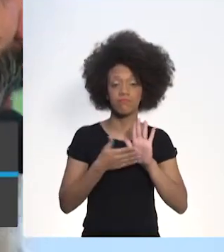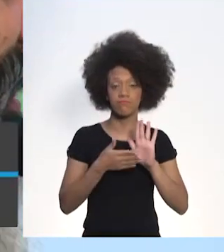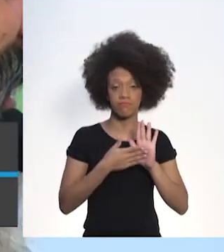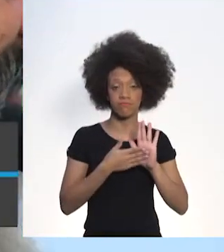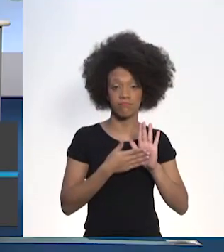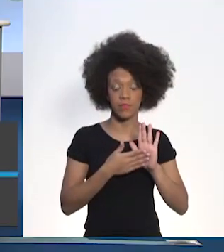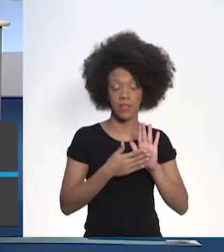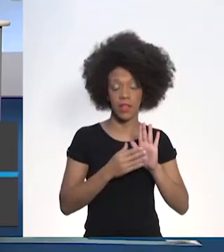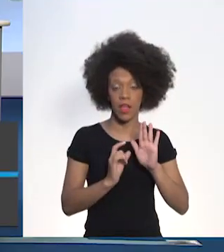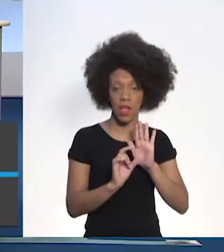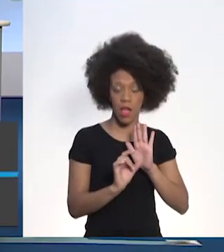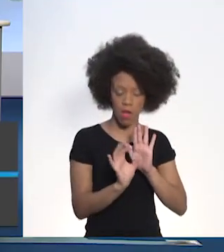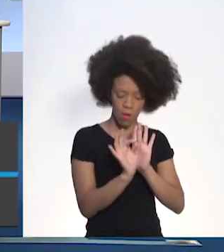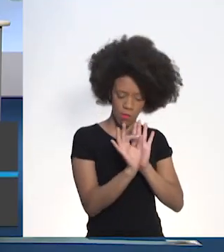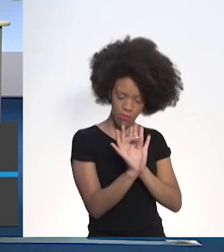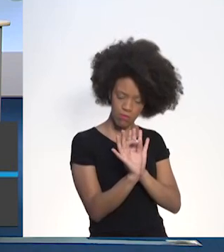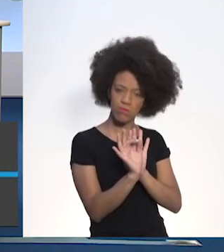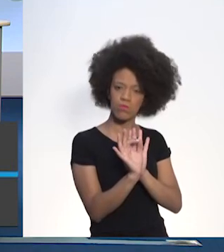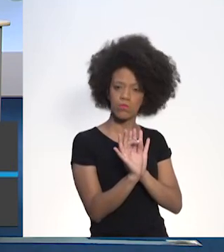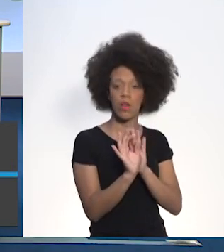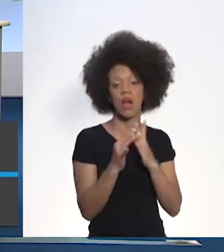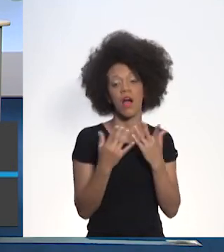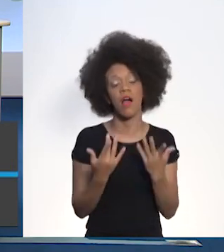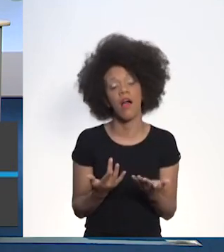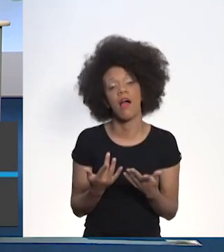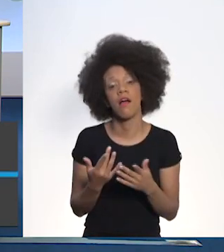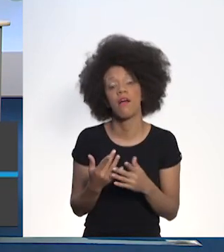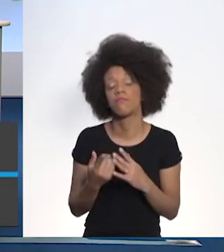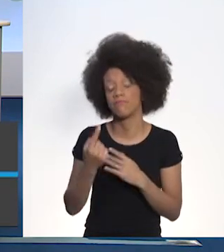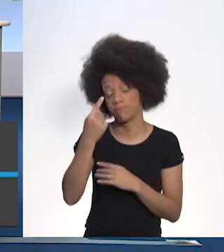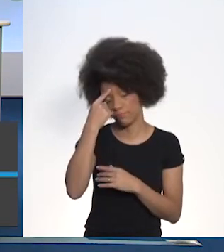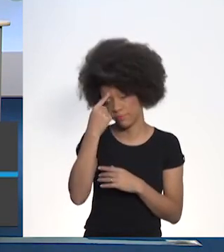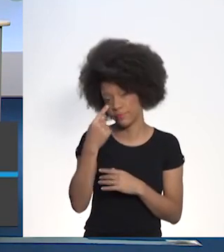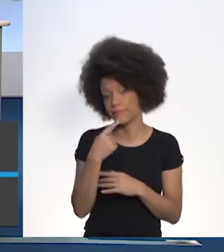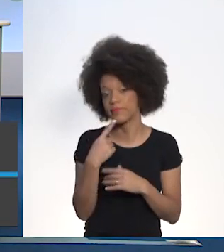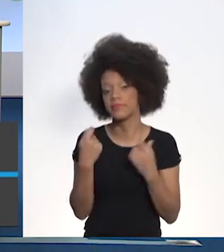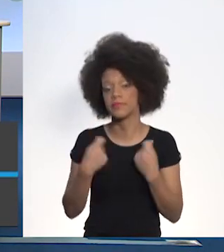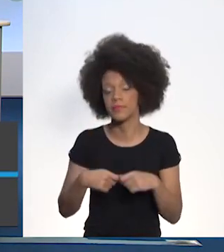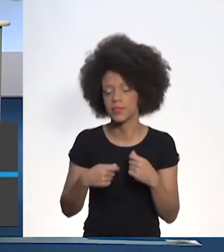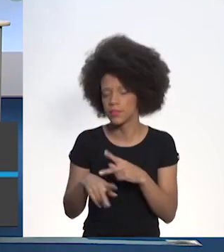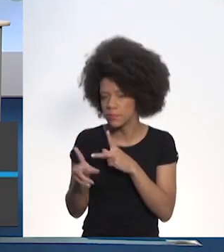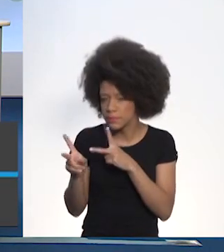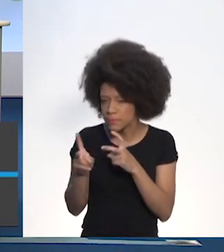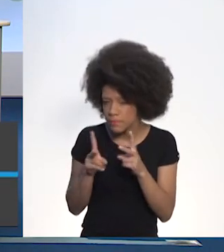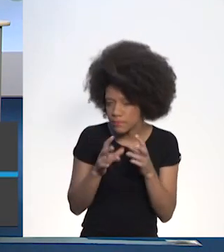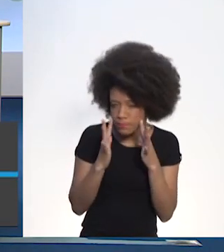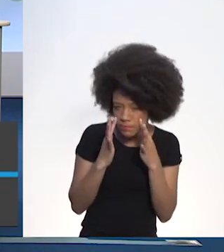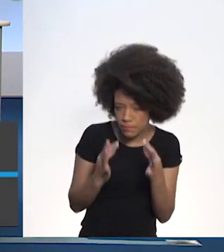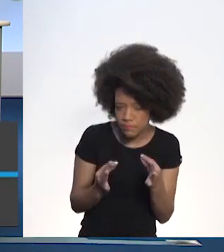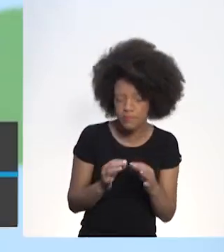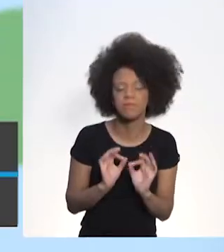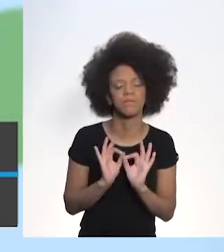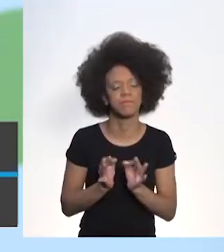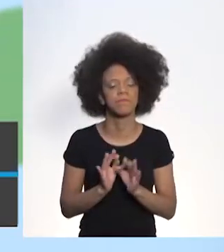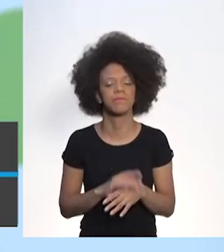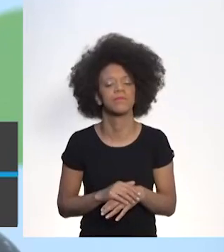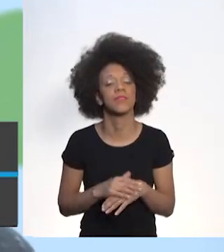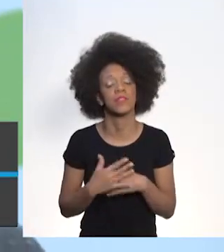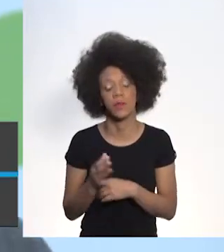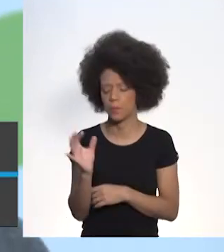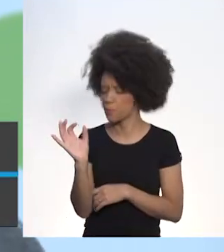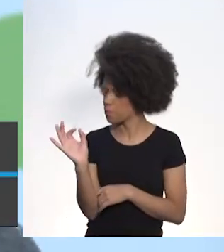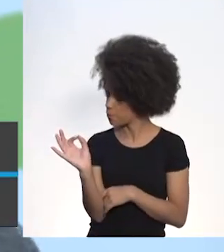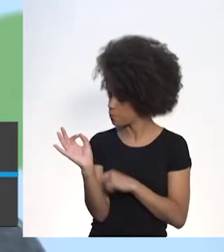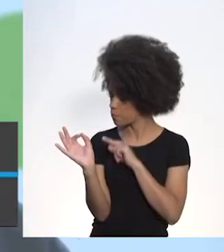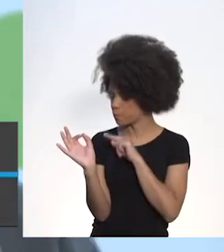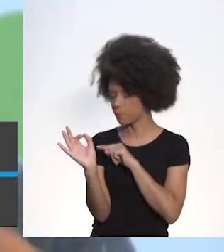isso, Alessandra? Isso, são características que nós Isso, precisamos prestar atenção, né? exato, muito bem. Então, a moeda